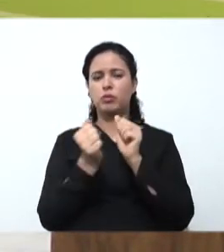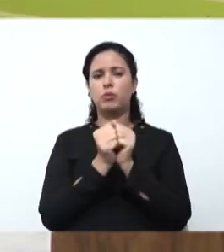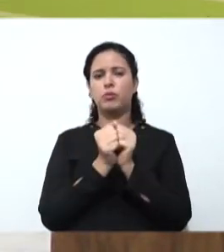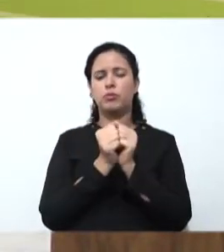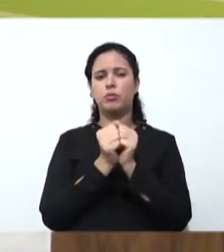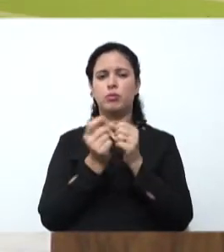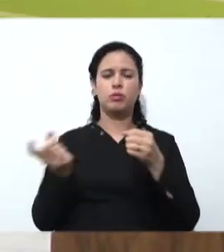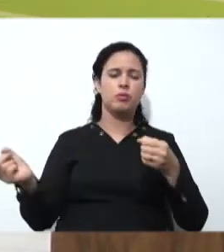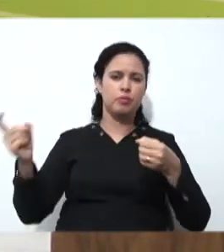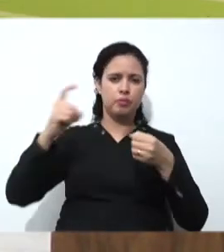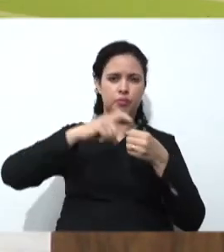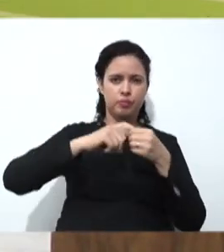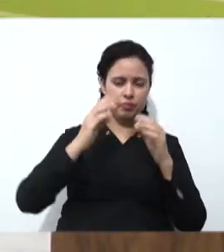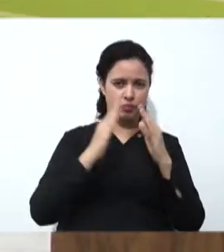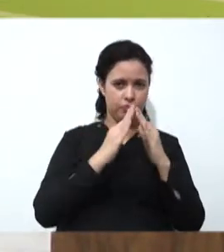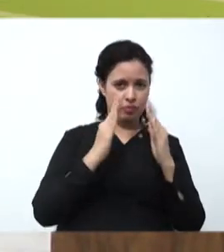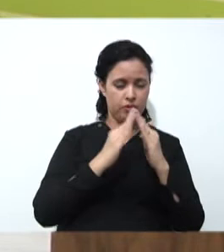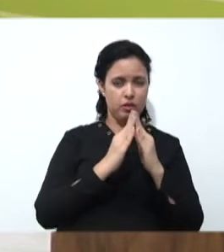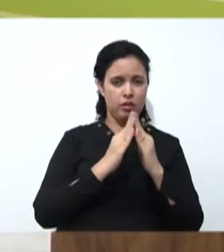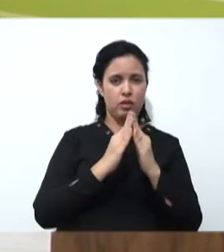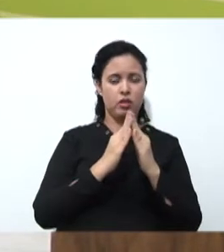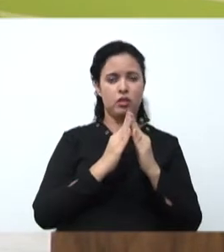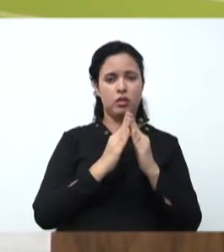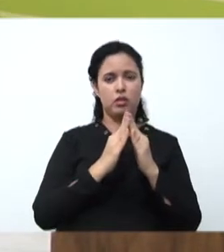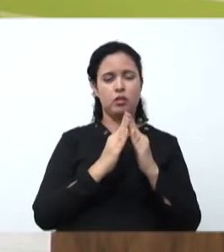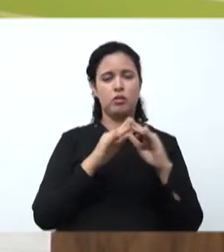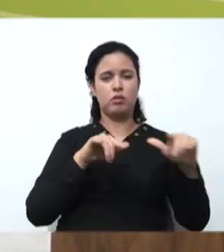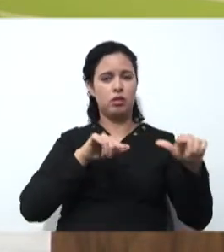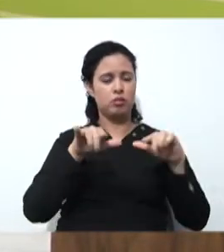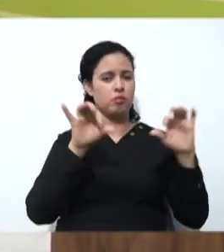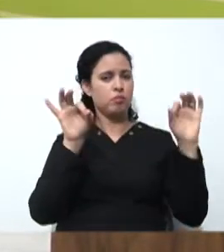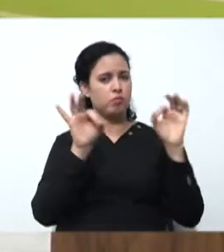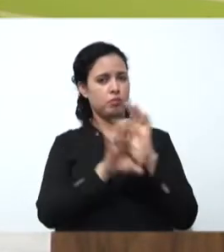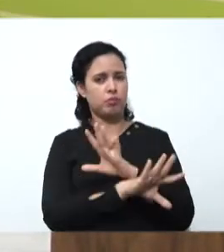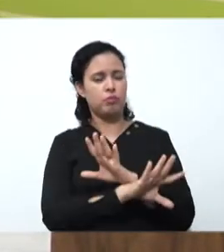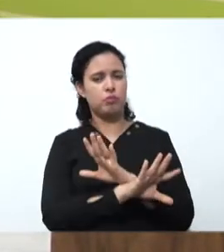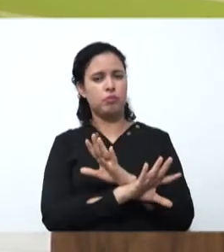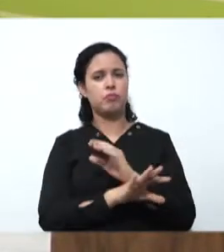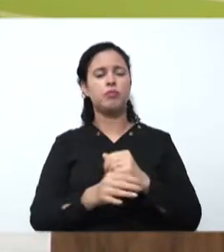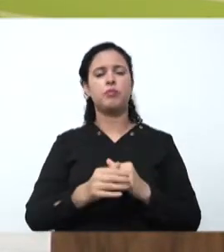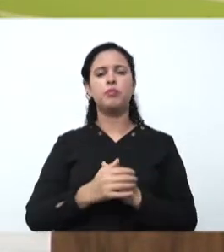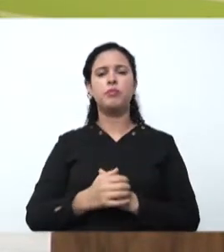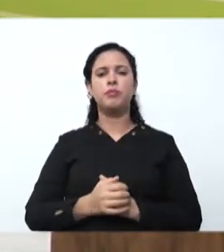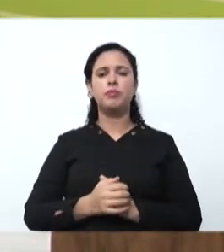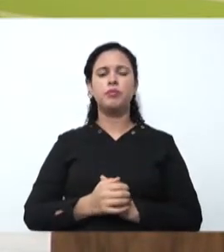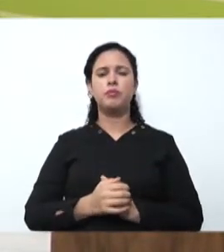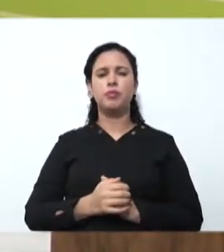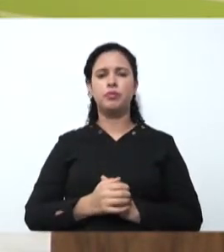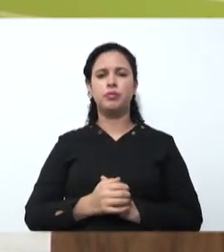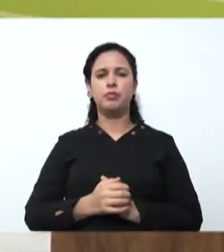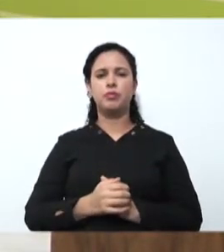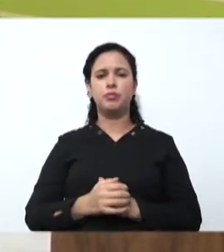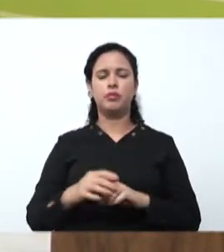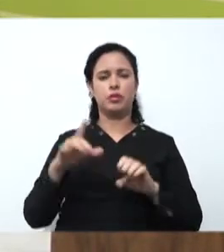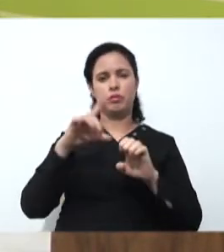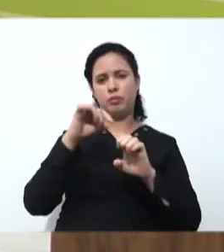Quando retornam para suas casas, geralmente o expediente ele já acabou. Então, um